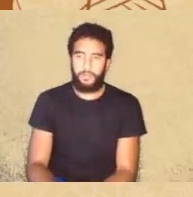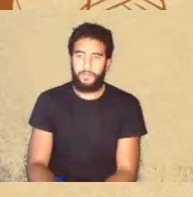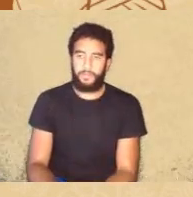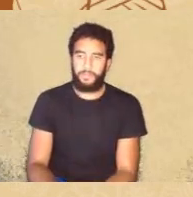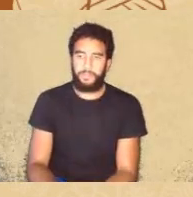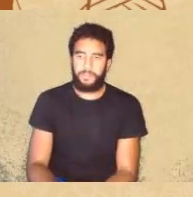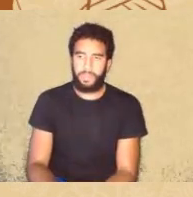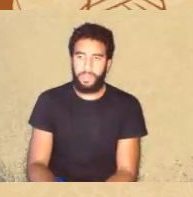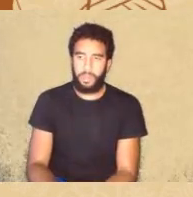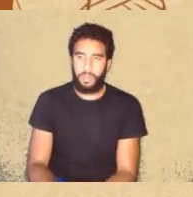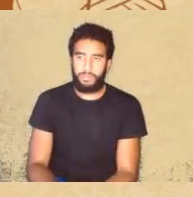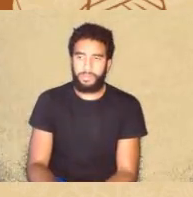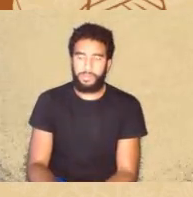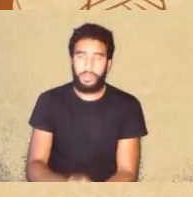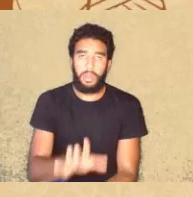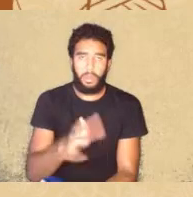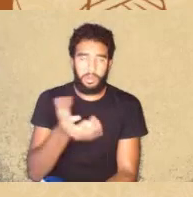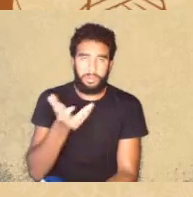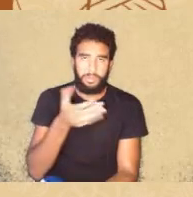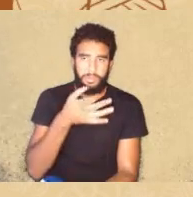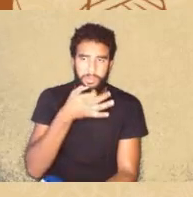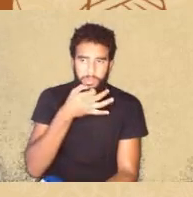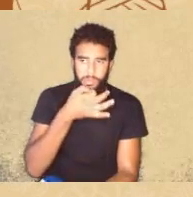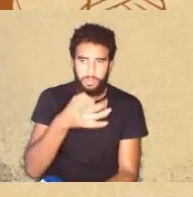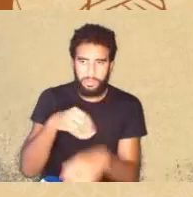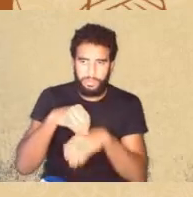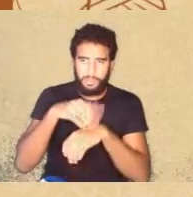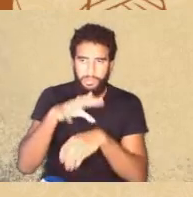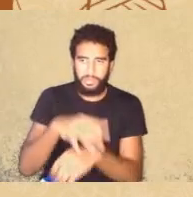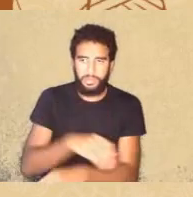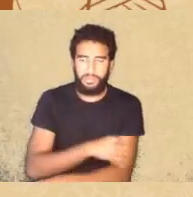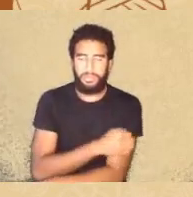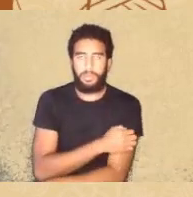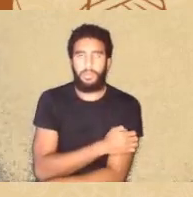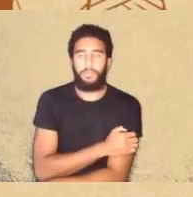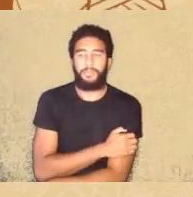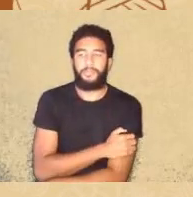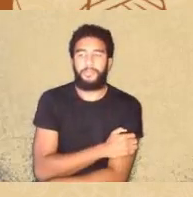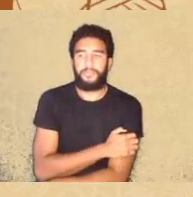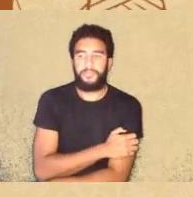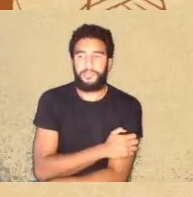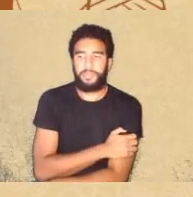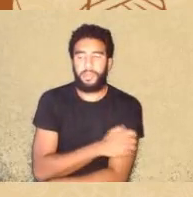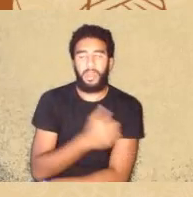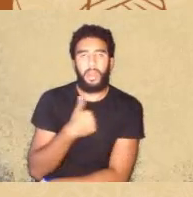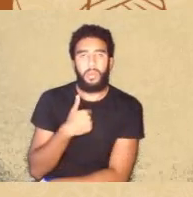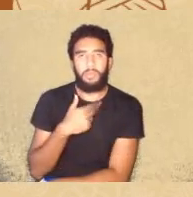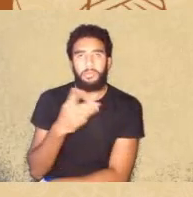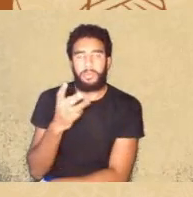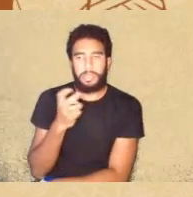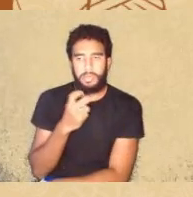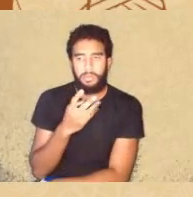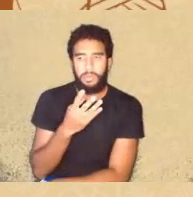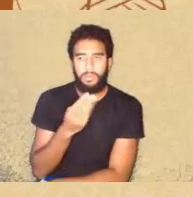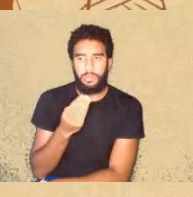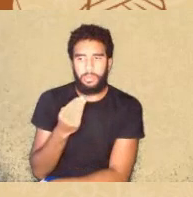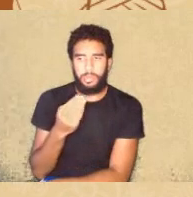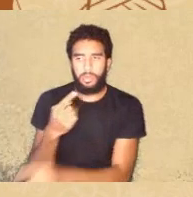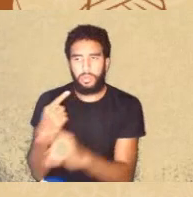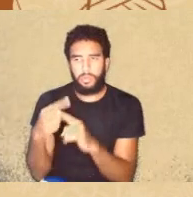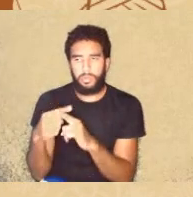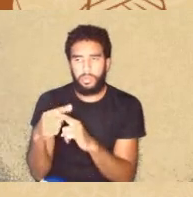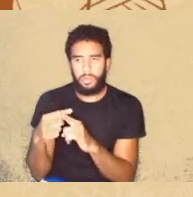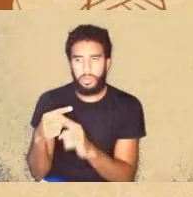Uma coisa que eu queria comentar, Eliane, aproveitando, eu tenho observado muito, porque eu estou aqui na. Agora eu estou